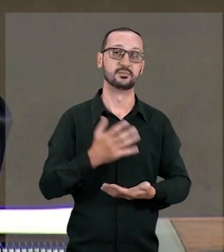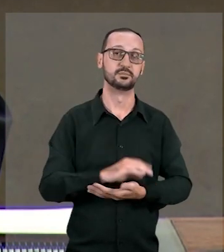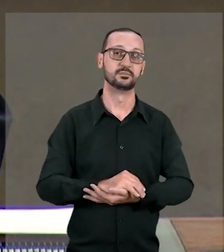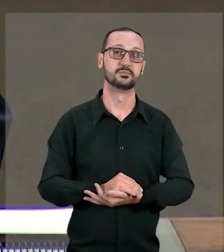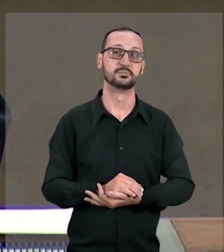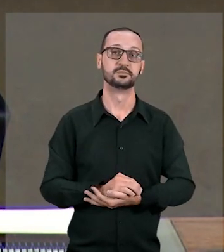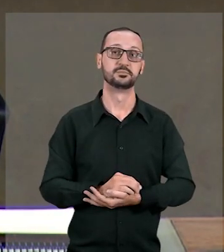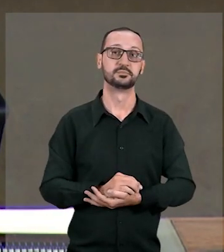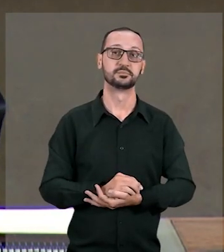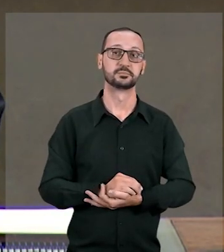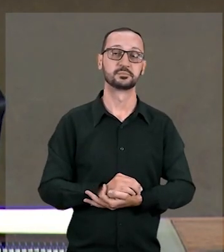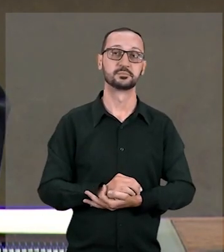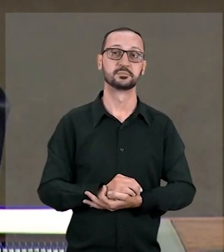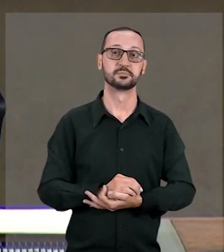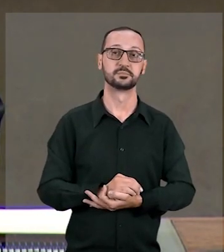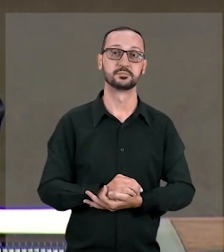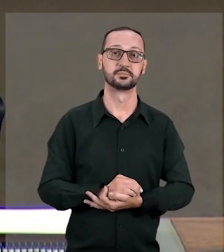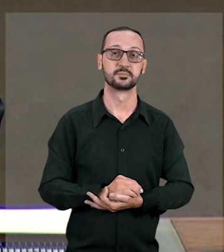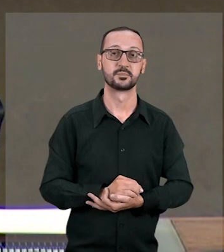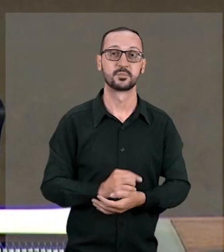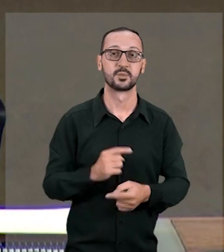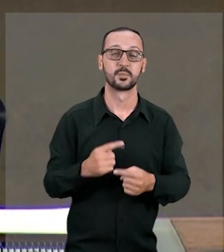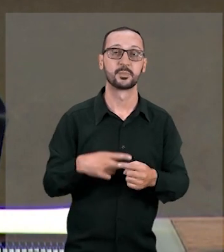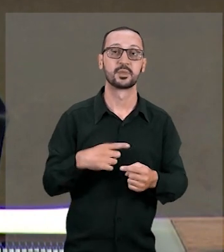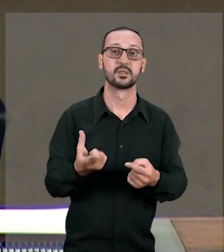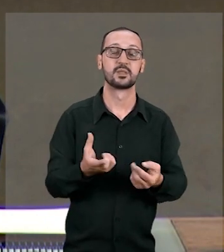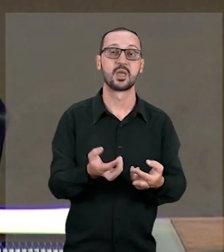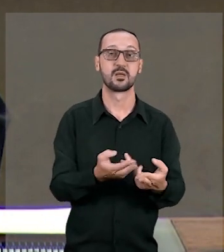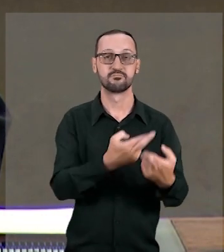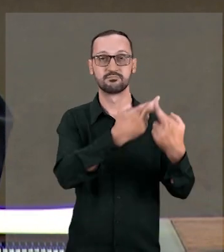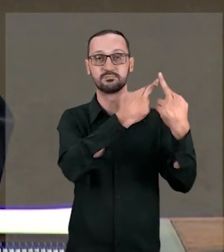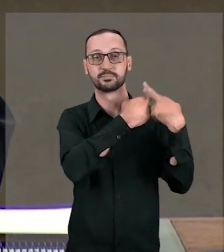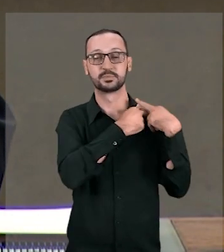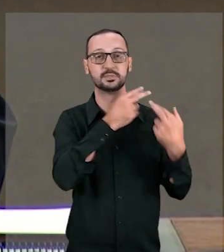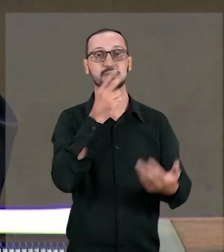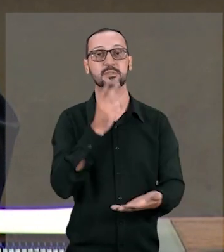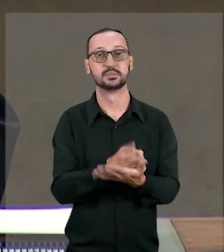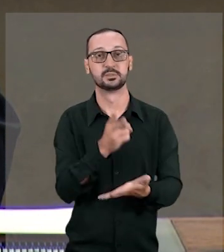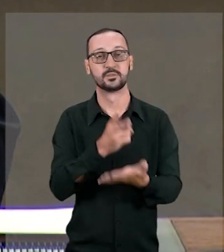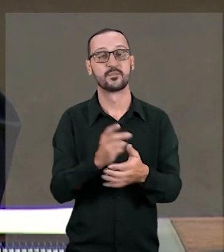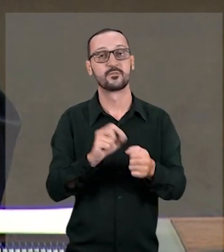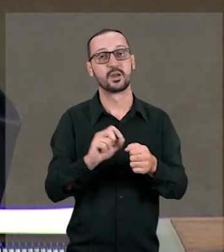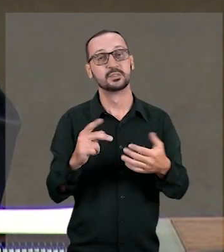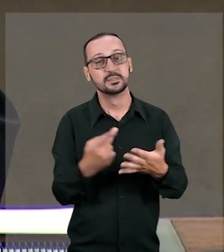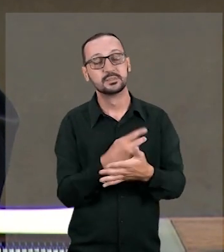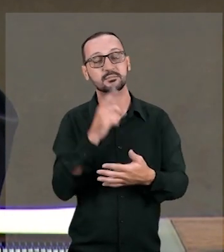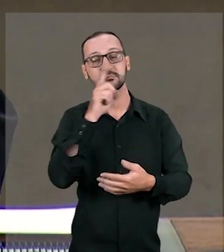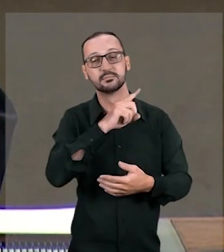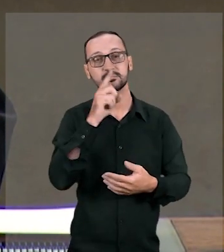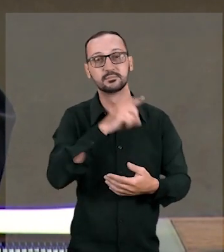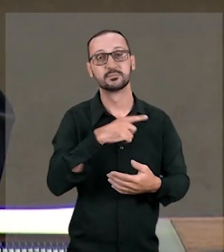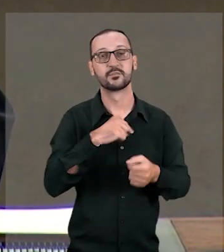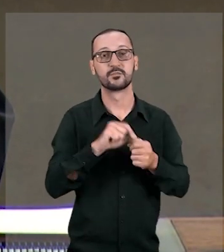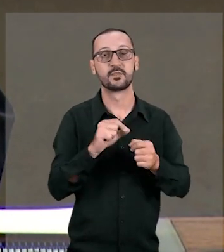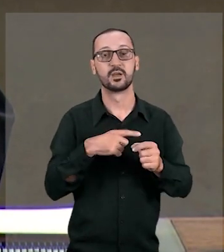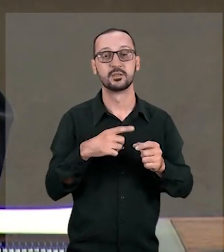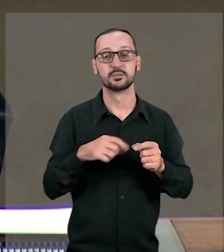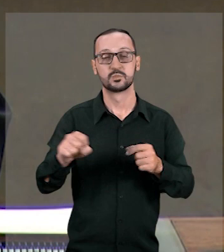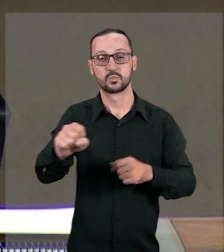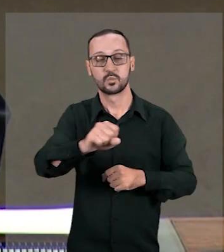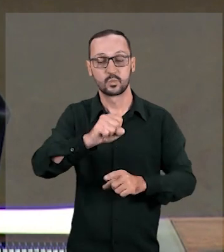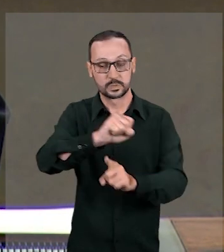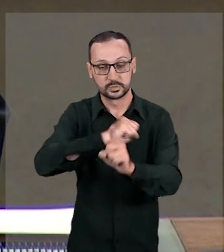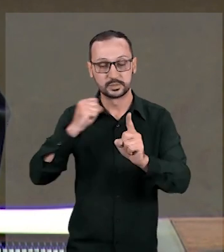quê? Quando ele exerce mal essa competência, e frequentemente exerce, cria uma tensão com